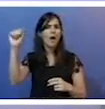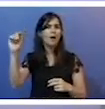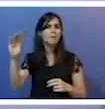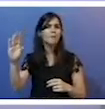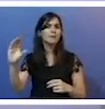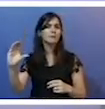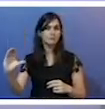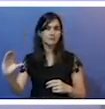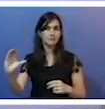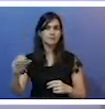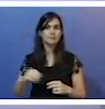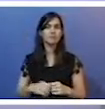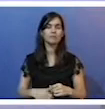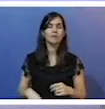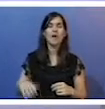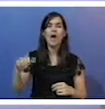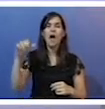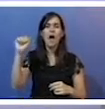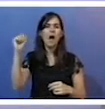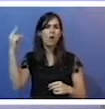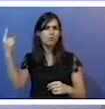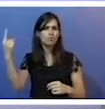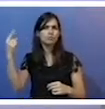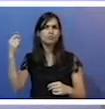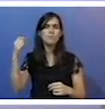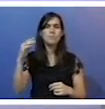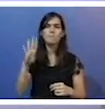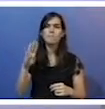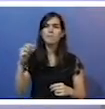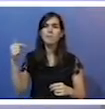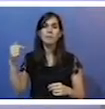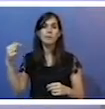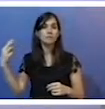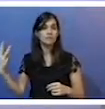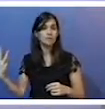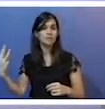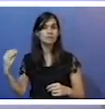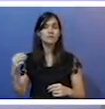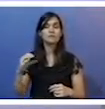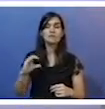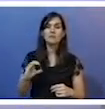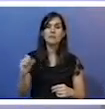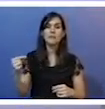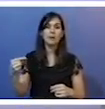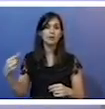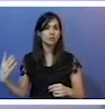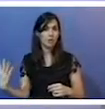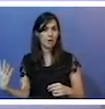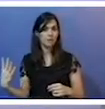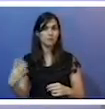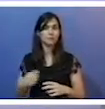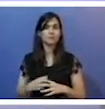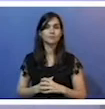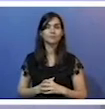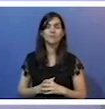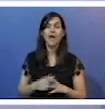então é igual um bebo ou menos três se eu sei = -4 e